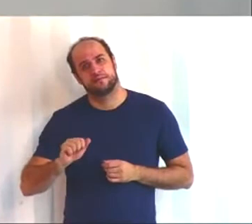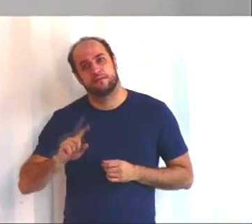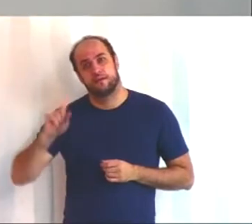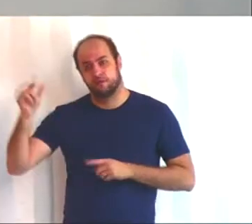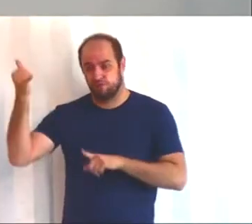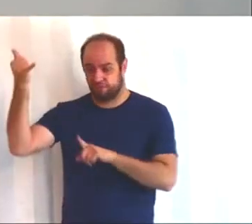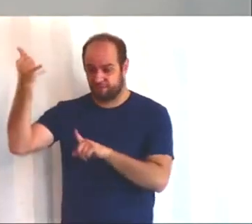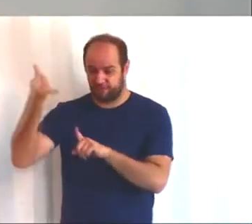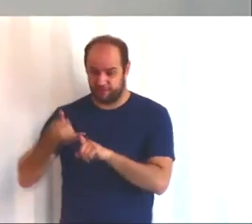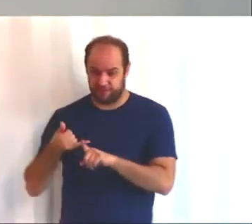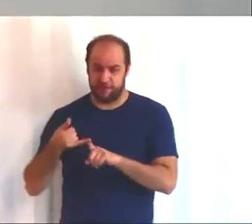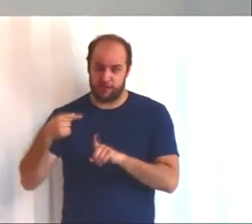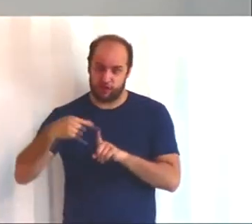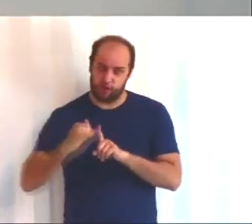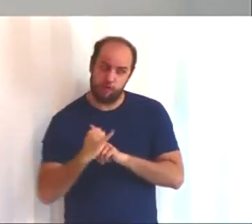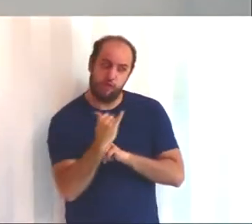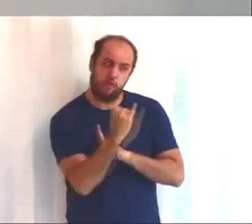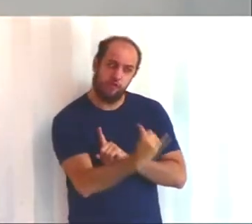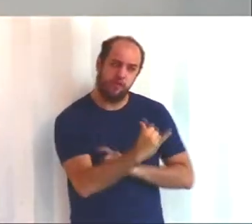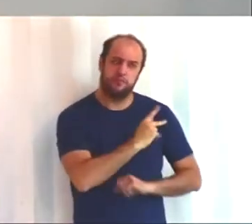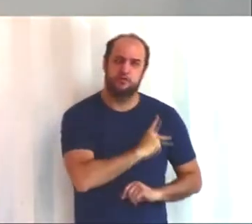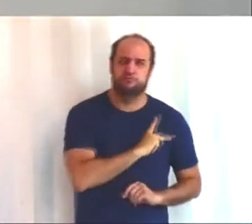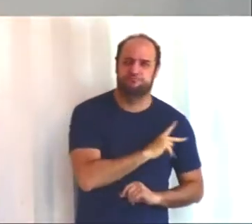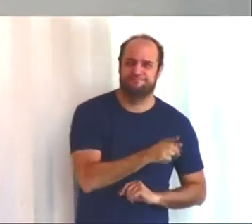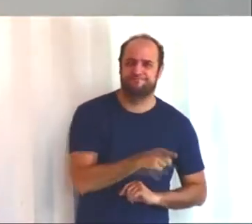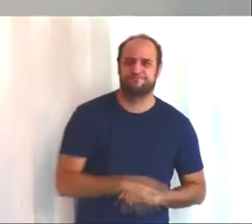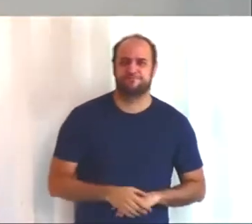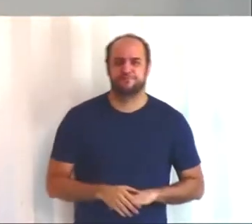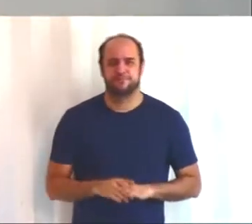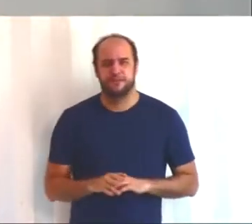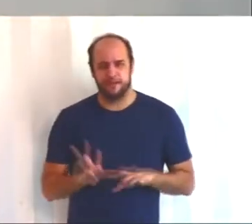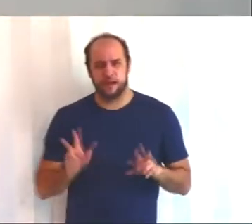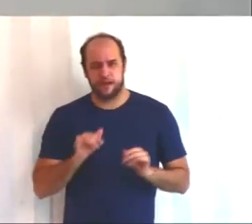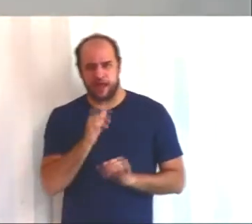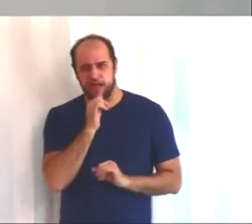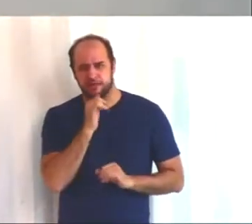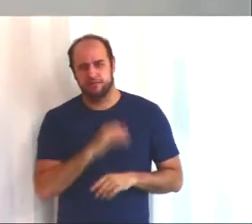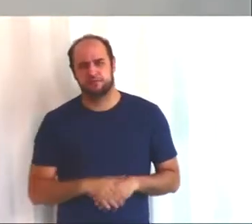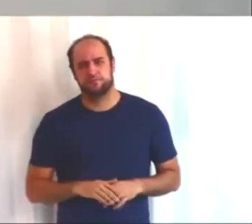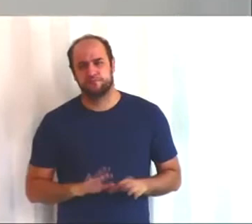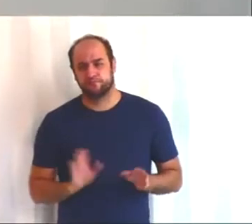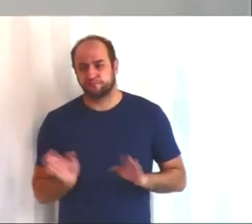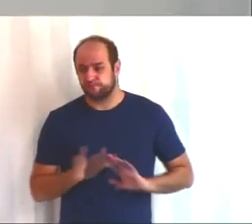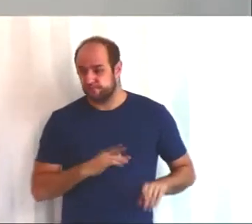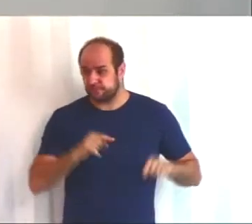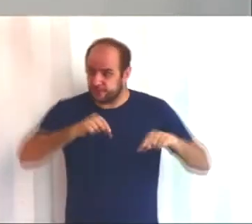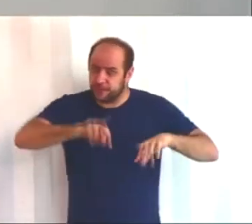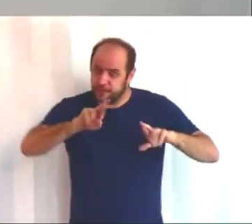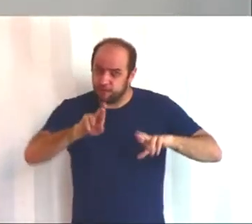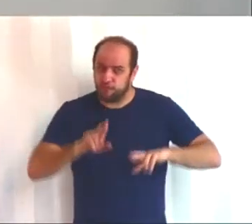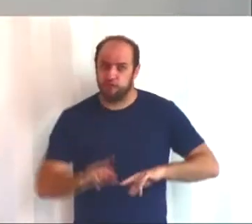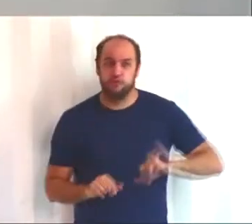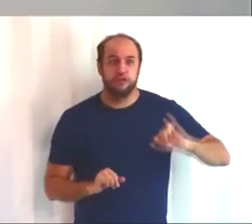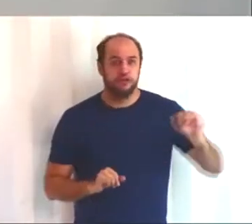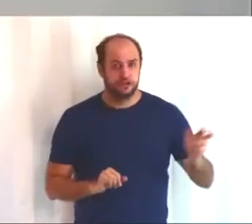de sofrimento. Aqui também Deus diz a Jeremias, pelejarão contra ti. Mas a pergunta seria,